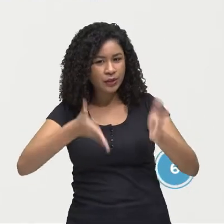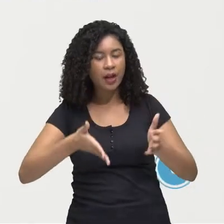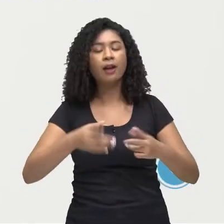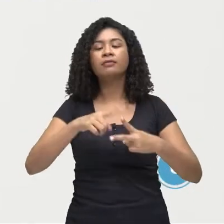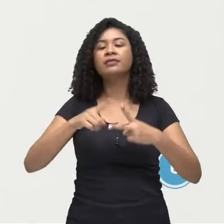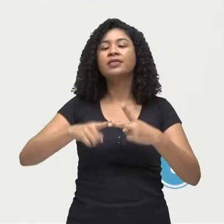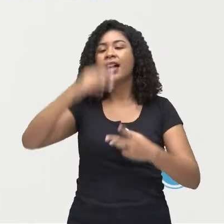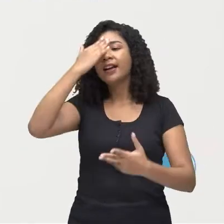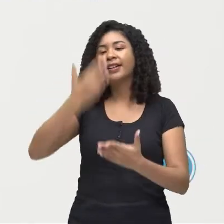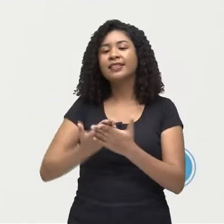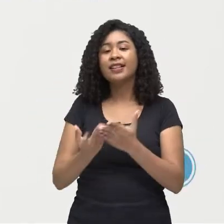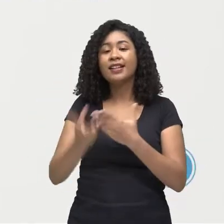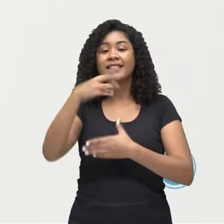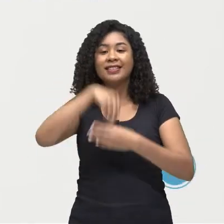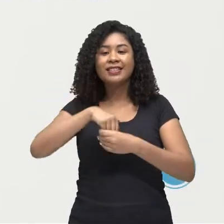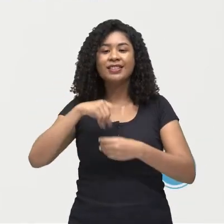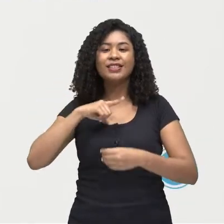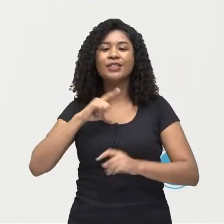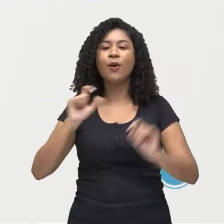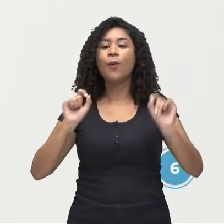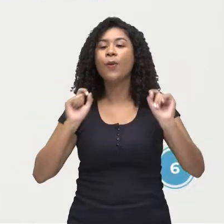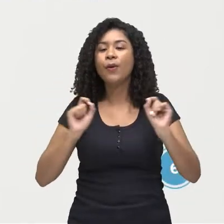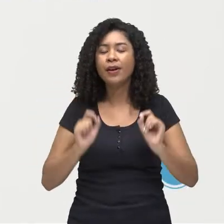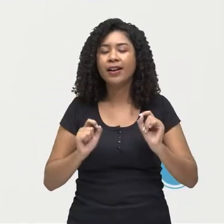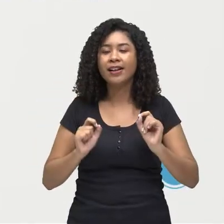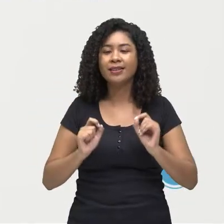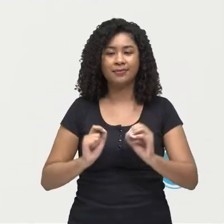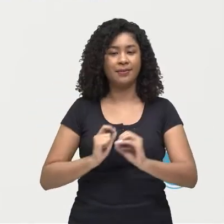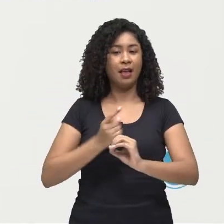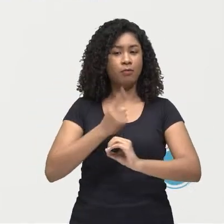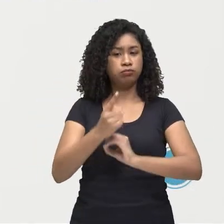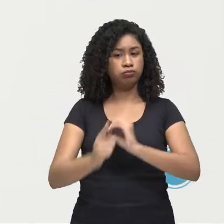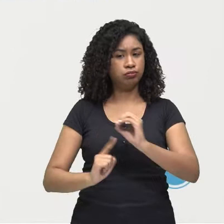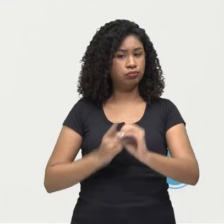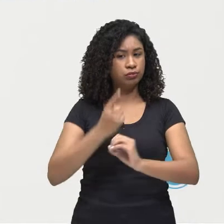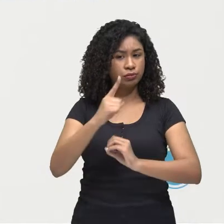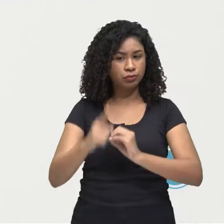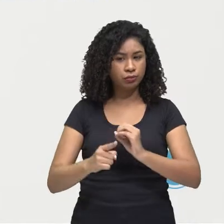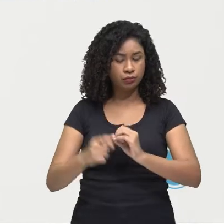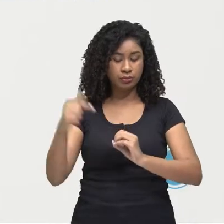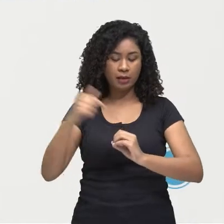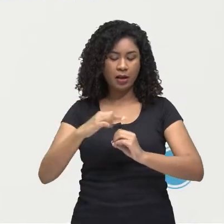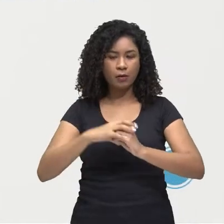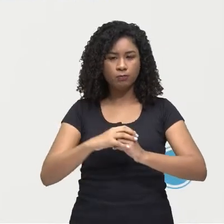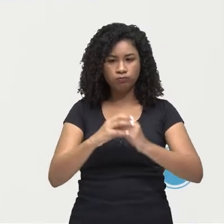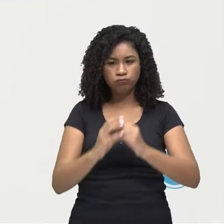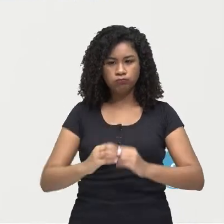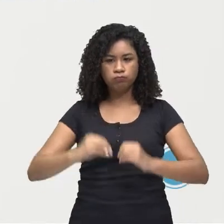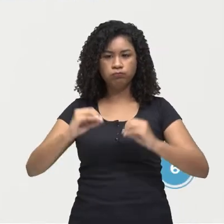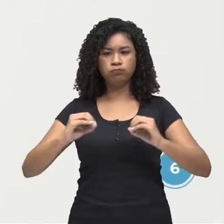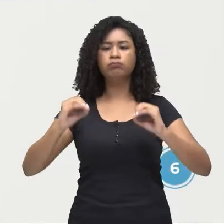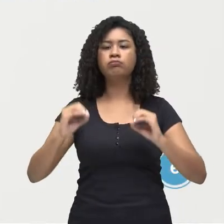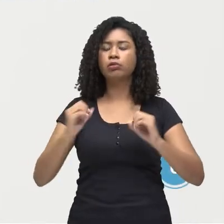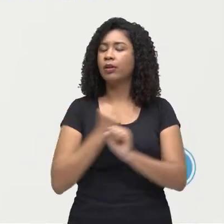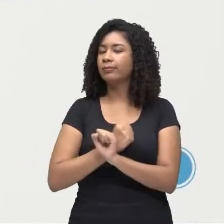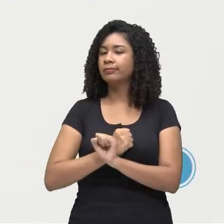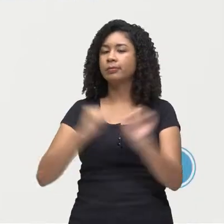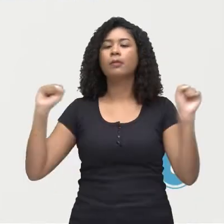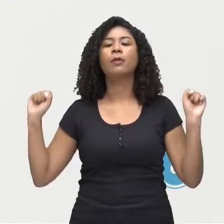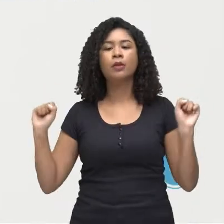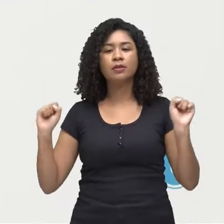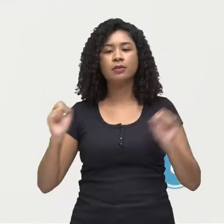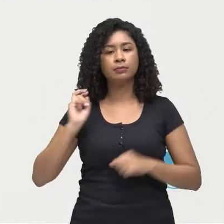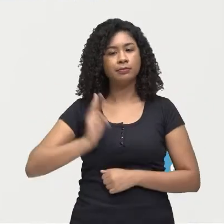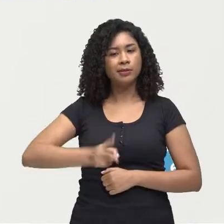partículas indivisíveis, ou seja, que não pode se dividir e que estavam em movimento